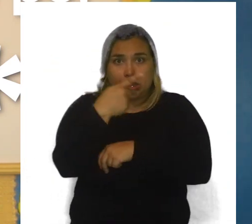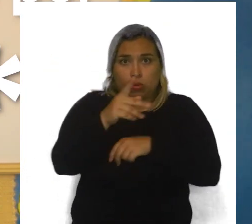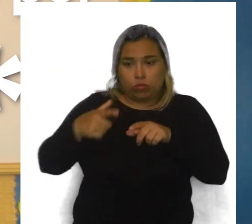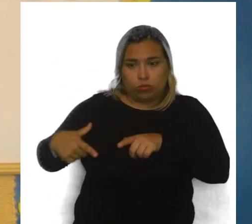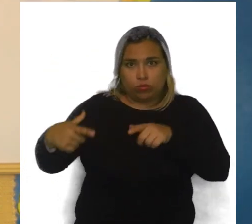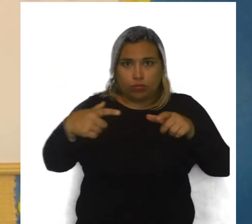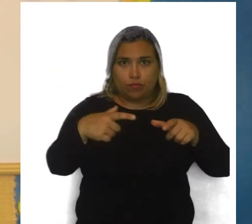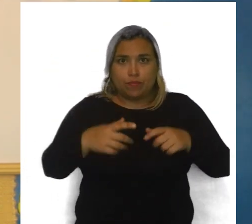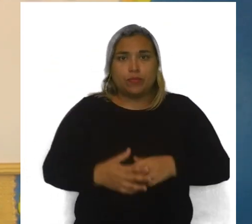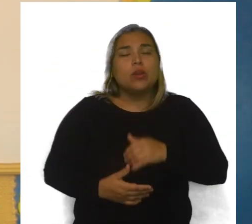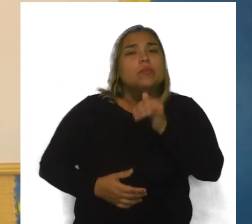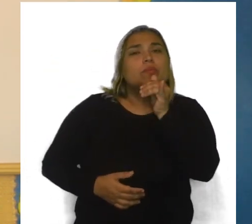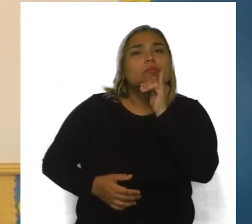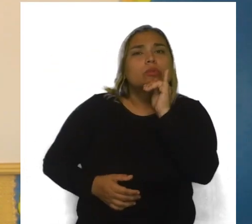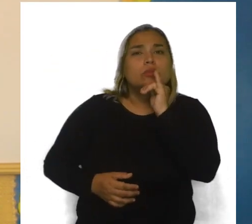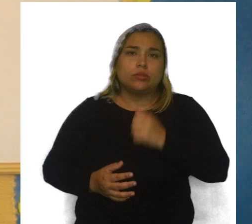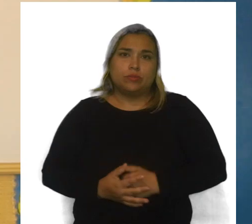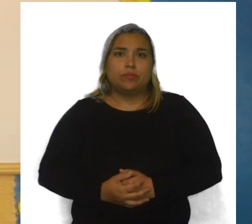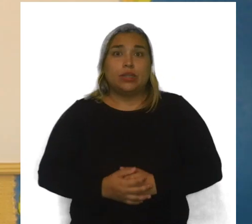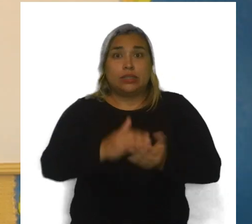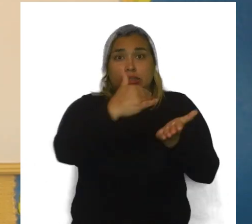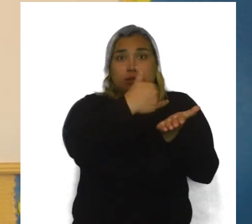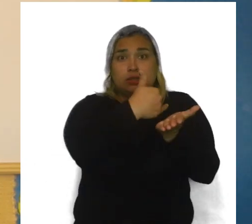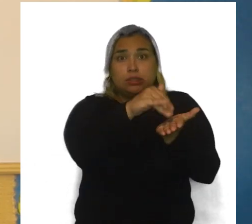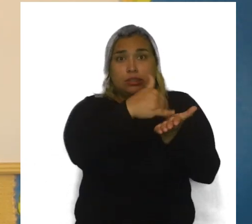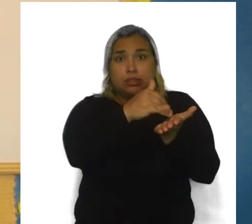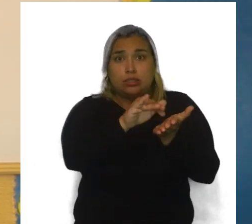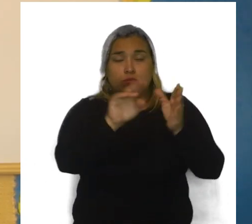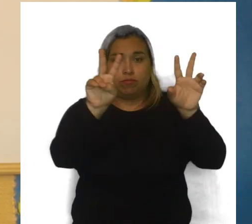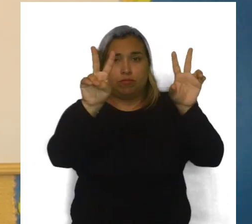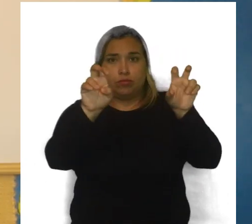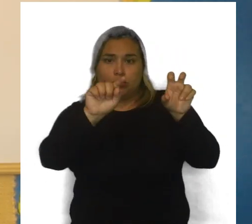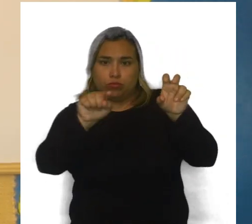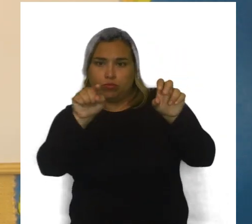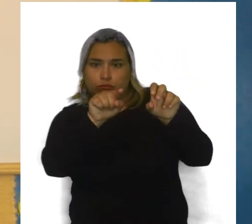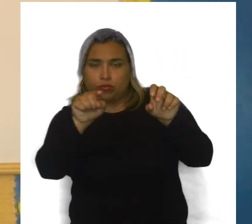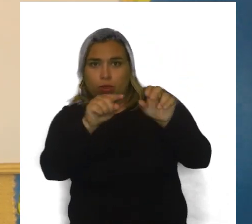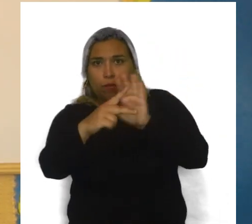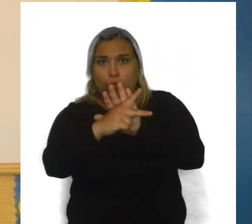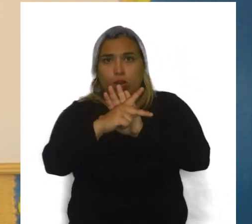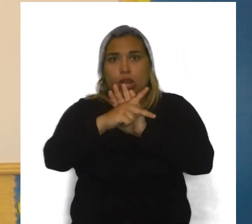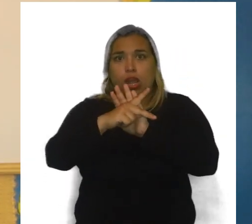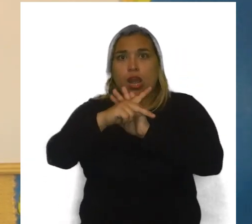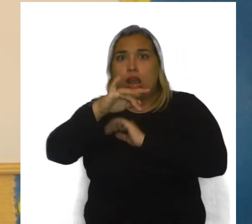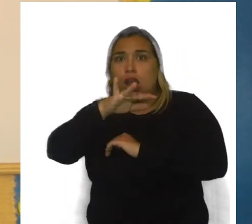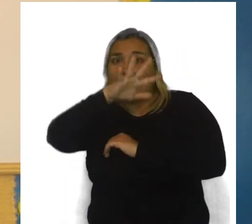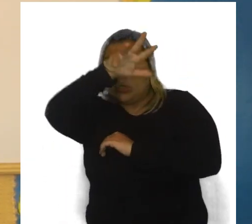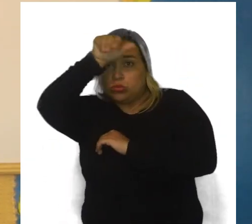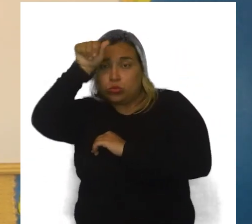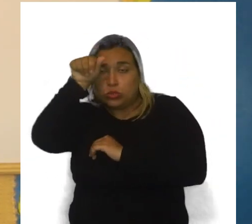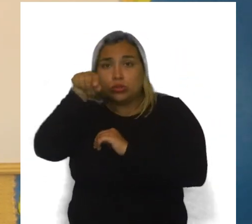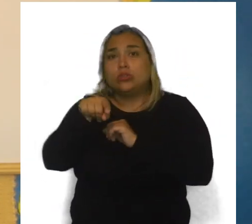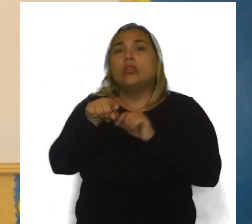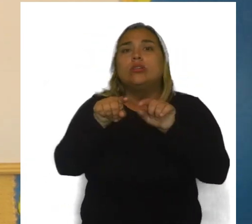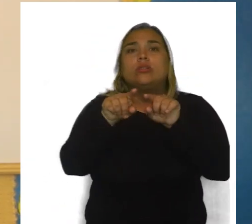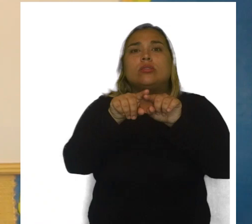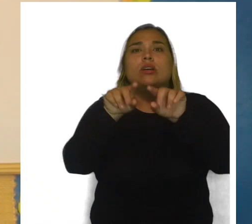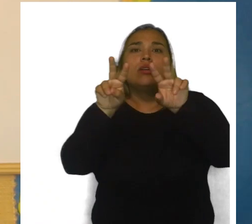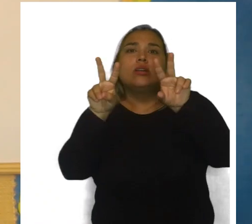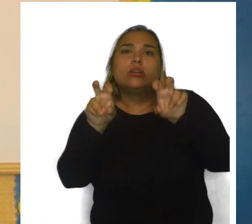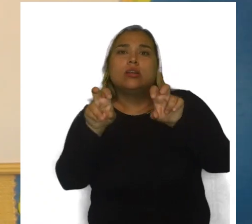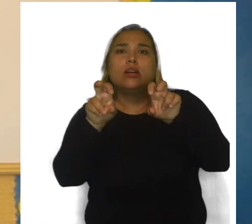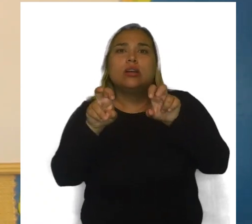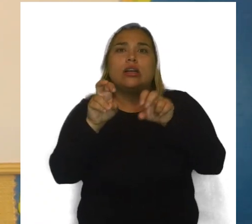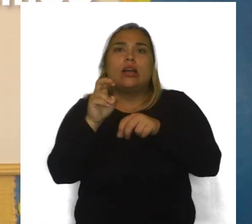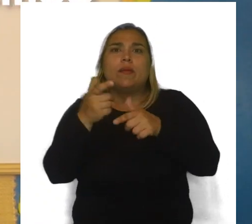território. Exemplo, Secretaria asterisco do Amazonas, abre aspas. Crise climática,